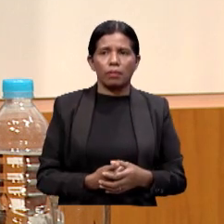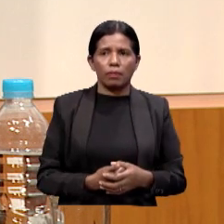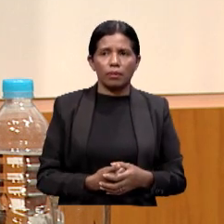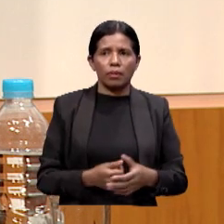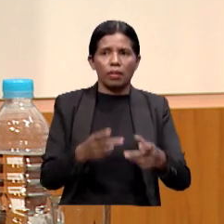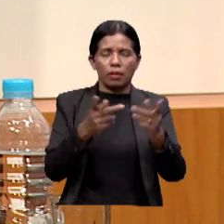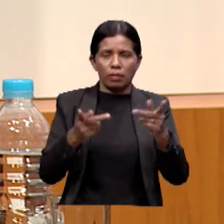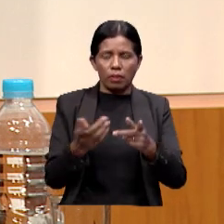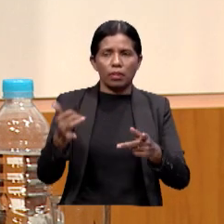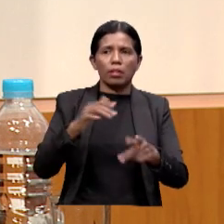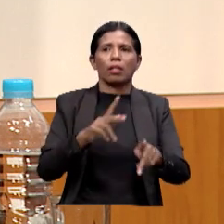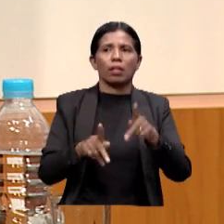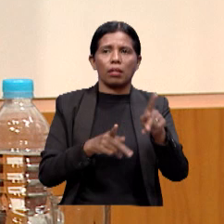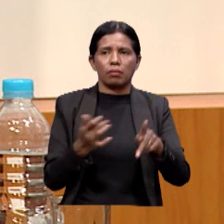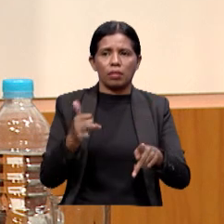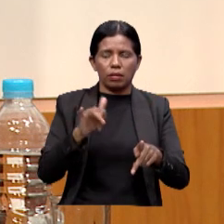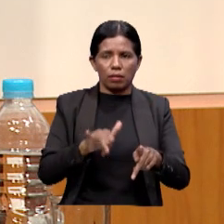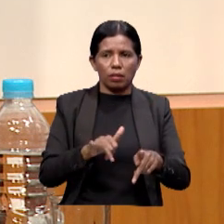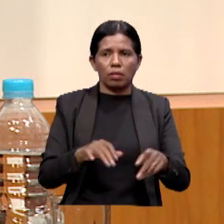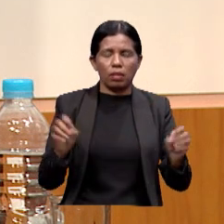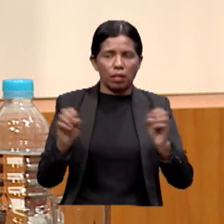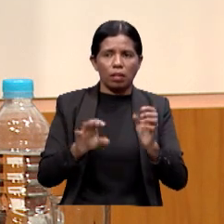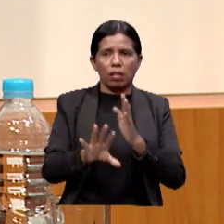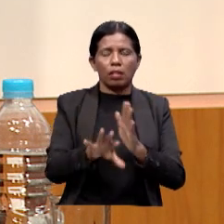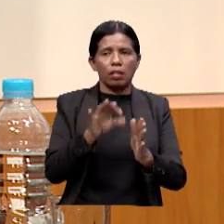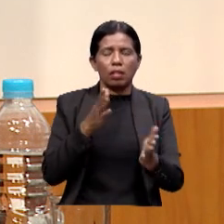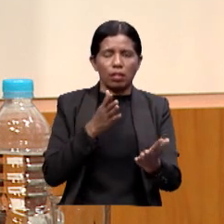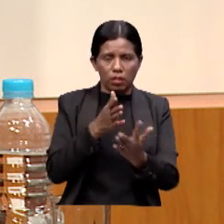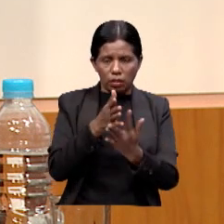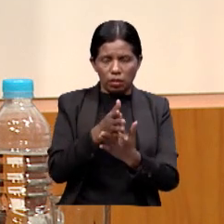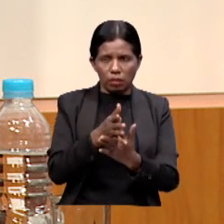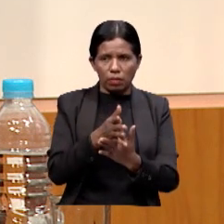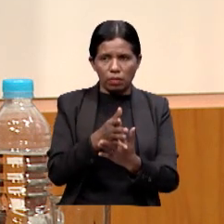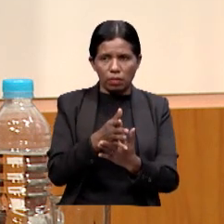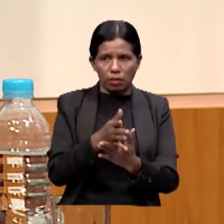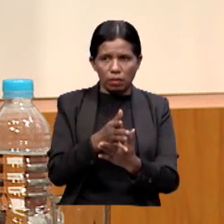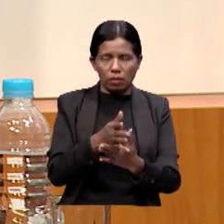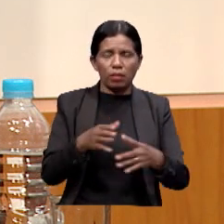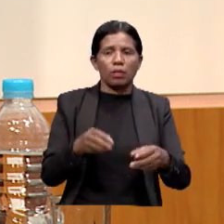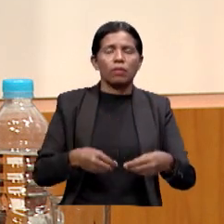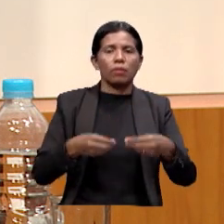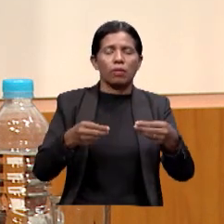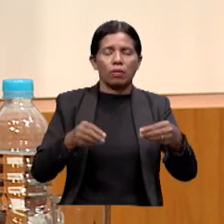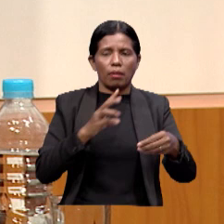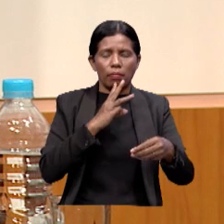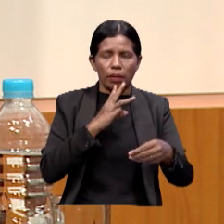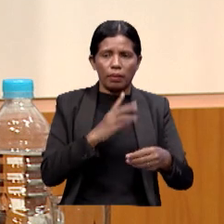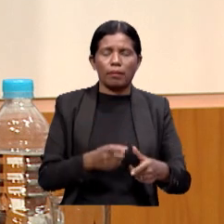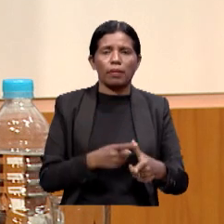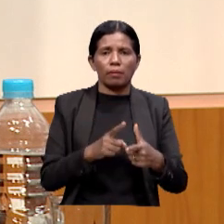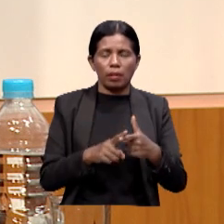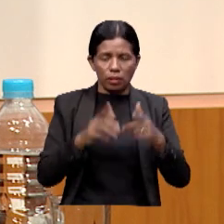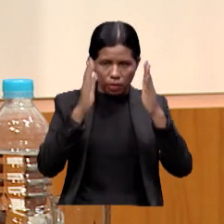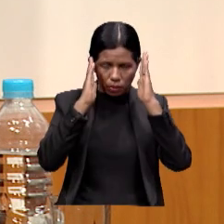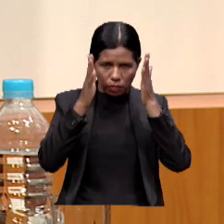área sira nebe que iten comunidade sira la e acesso ba serviço fornecimento B né. Terceiro, ita fokus